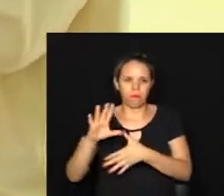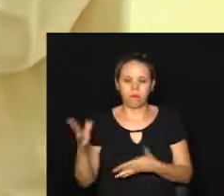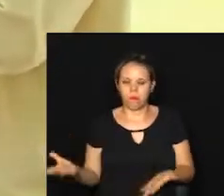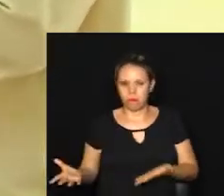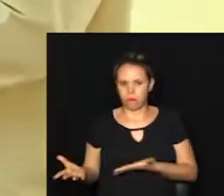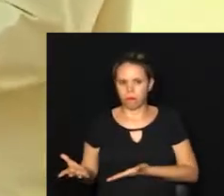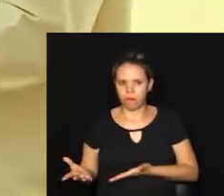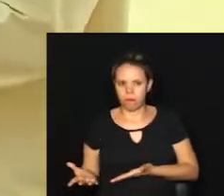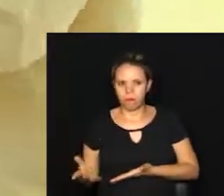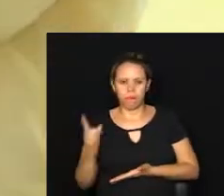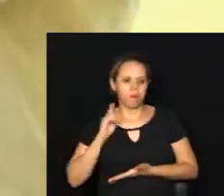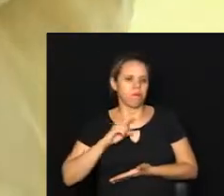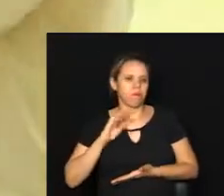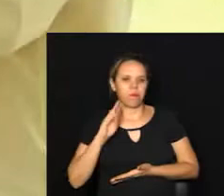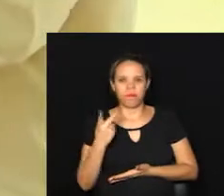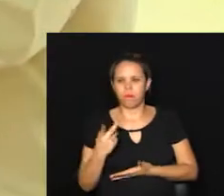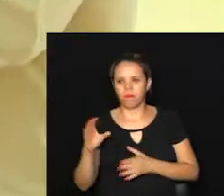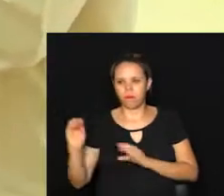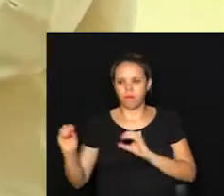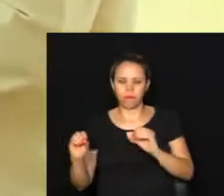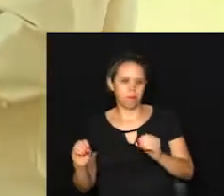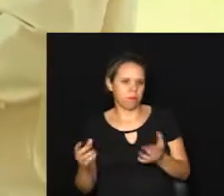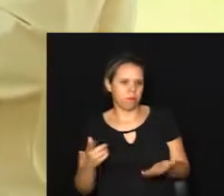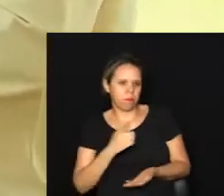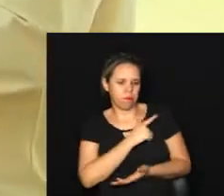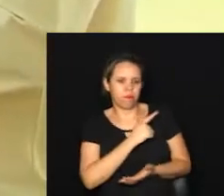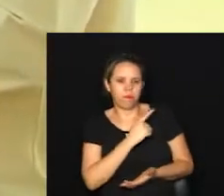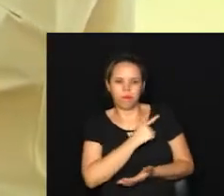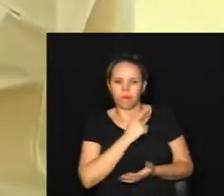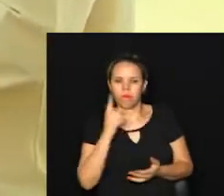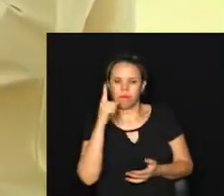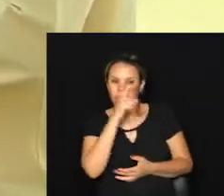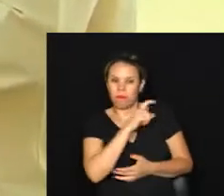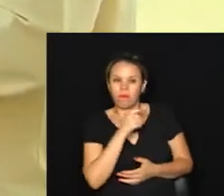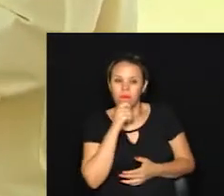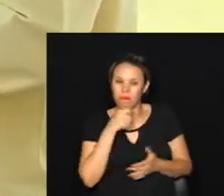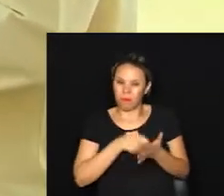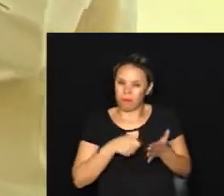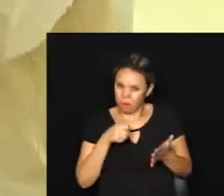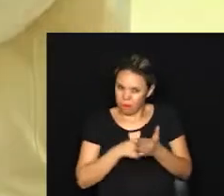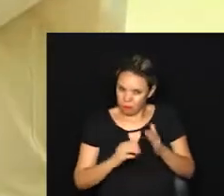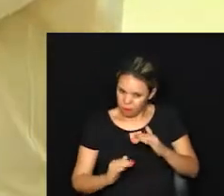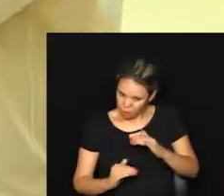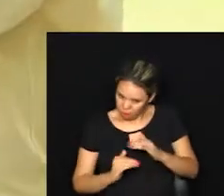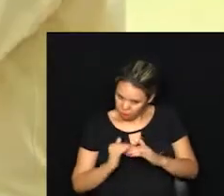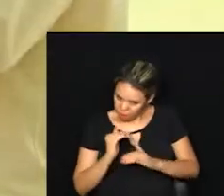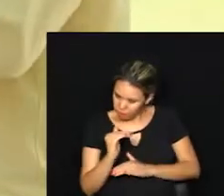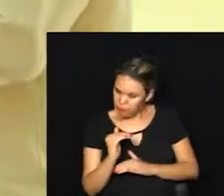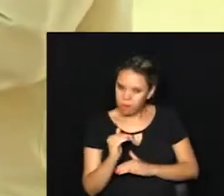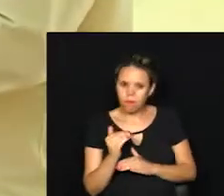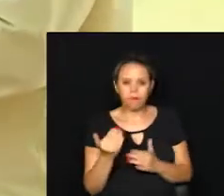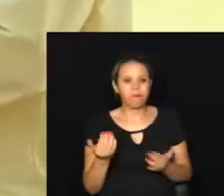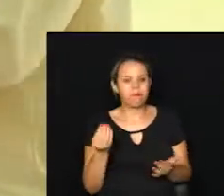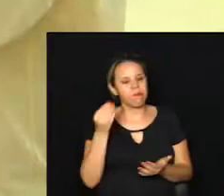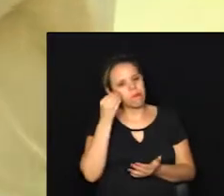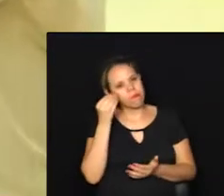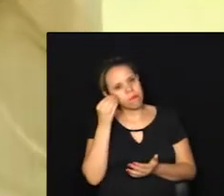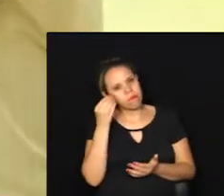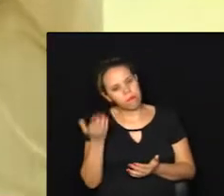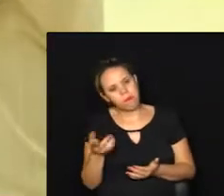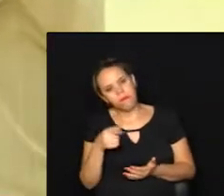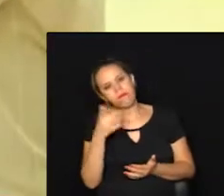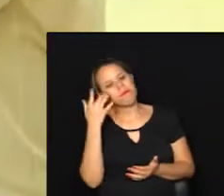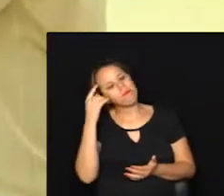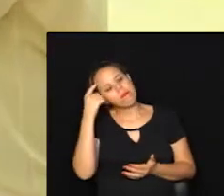pelo placar de 0-0. O Guarani está aí naquela situação complicada, ainda lutando para sair da zona do rebaixamento. O que